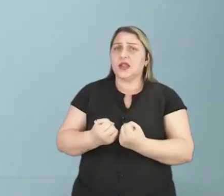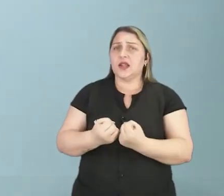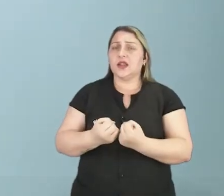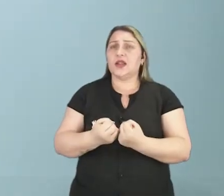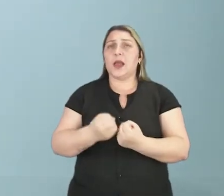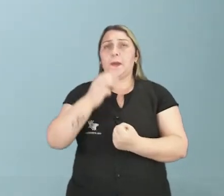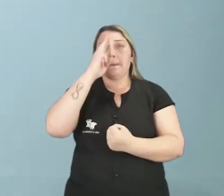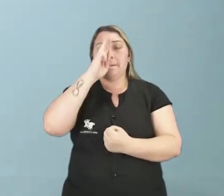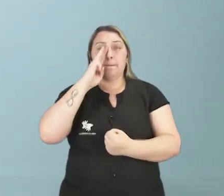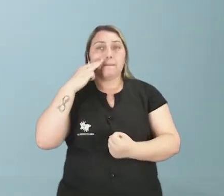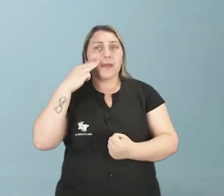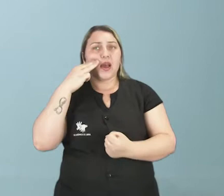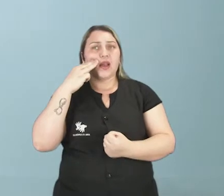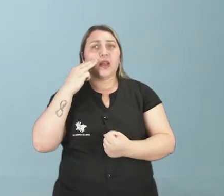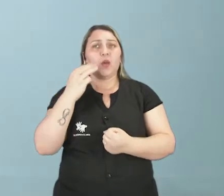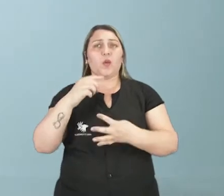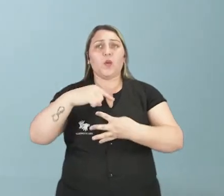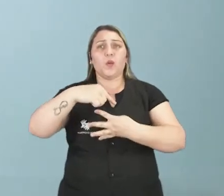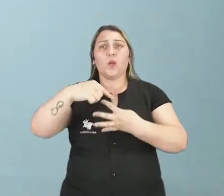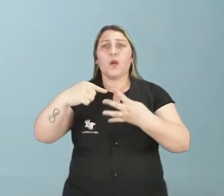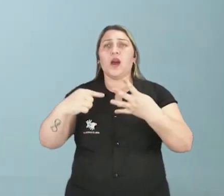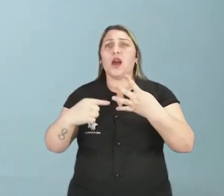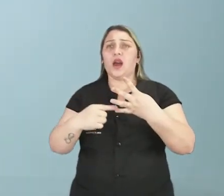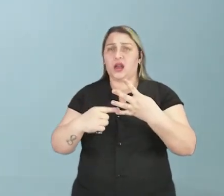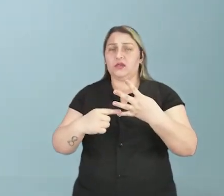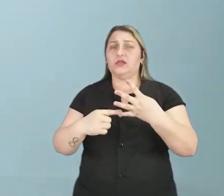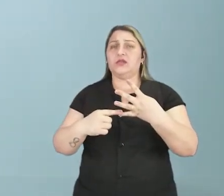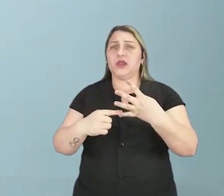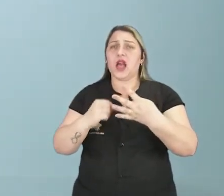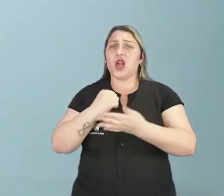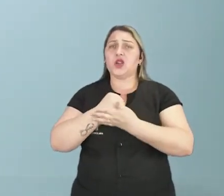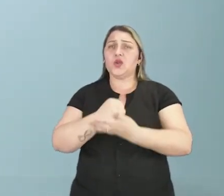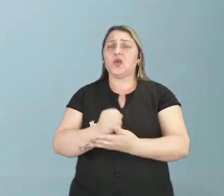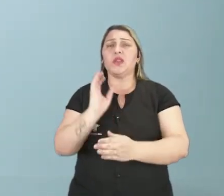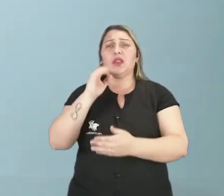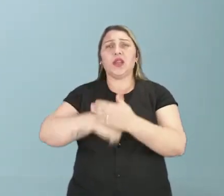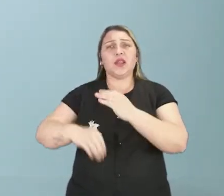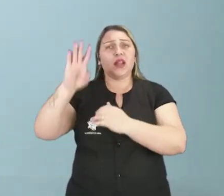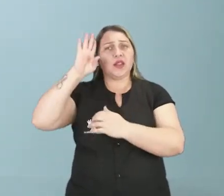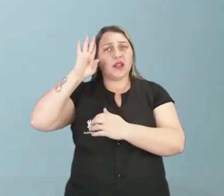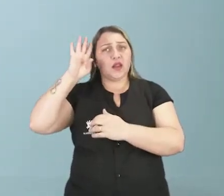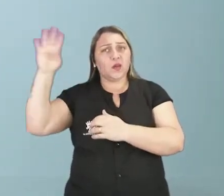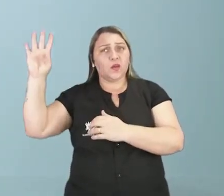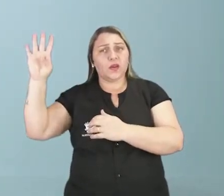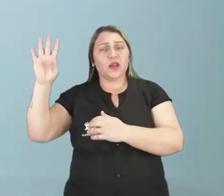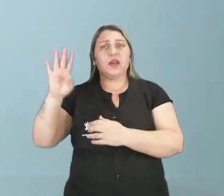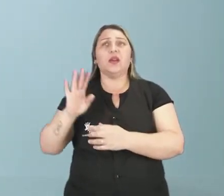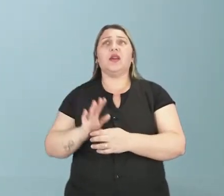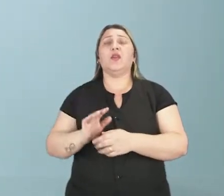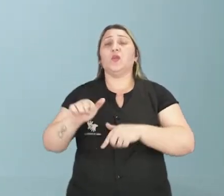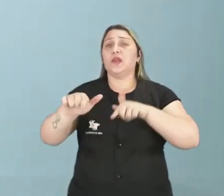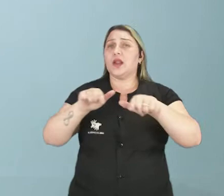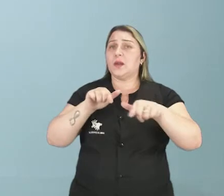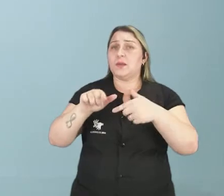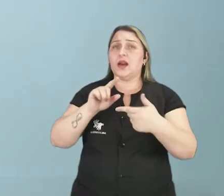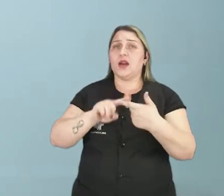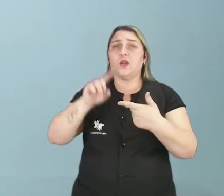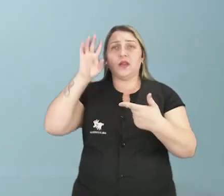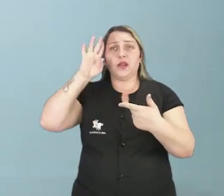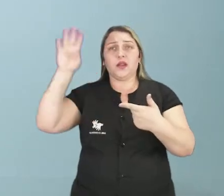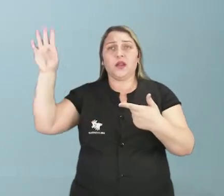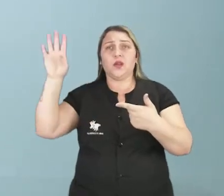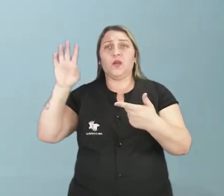aí Marx ele criou 4 grandes suportes dentro da sua teoria, que foi a teoria do trabalho,